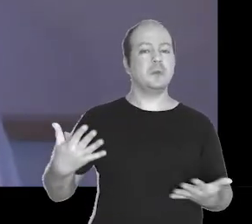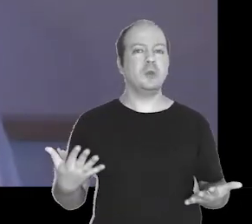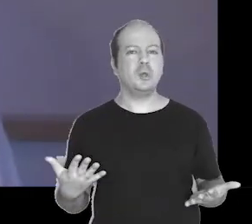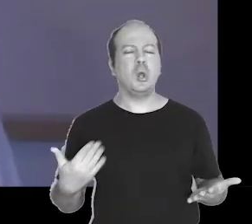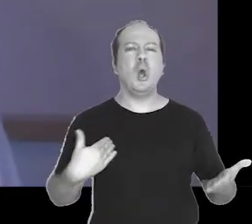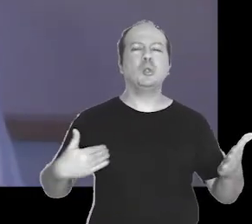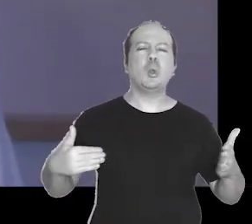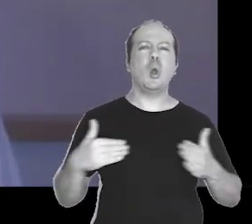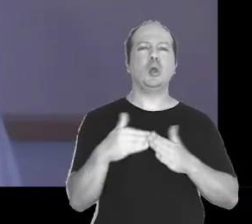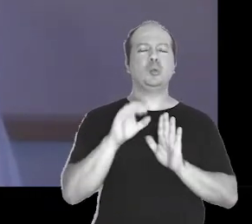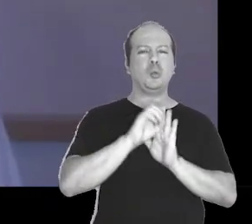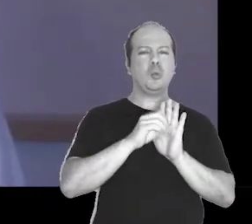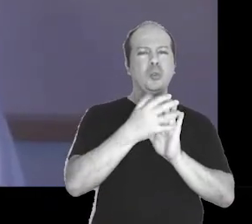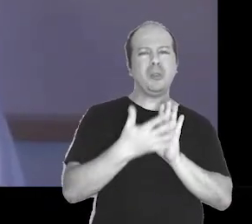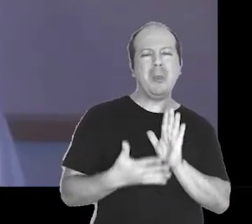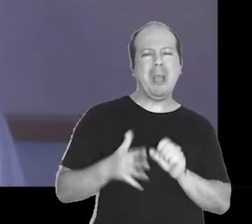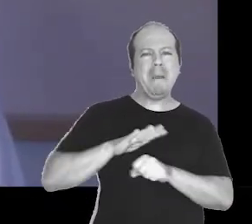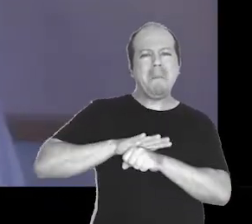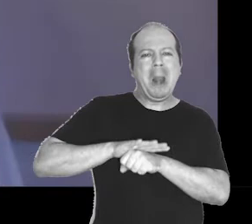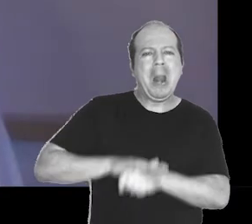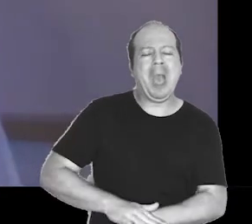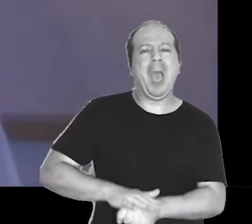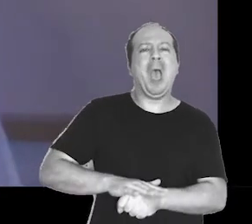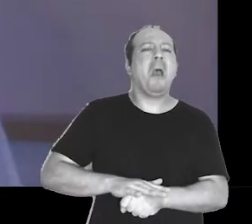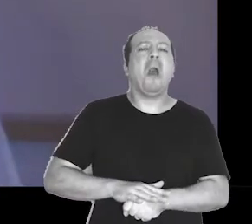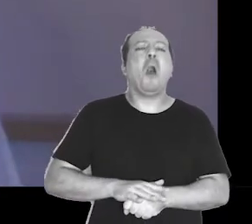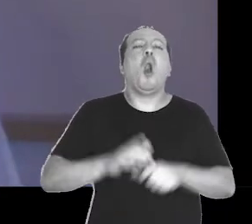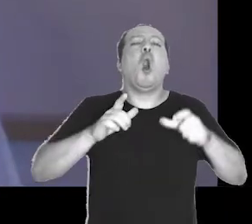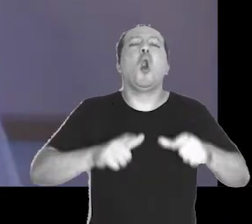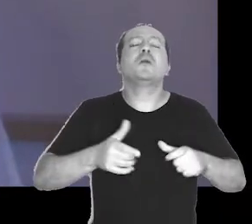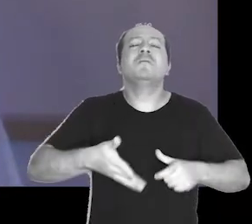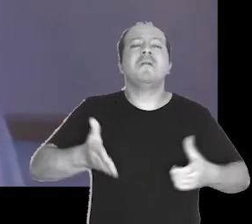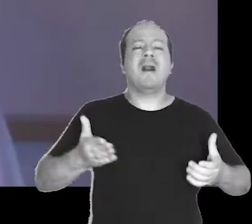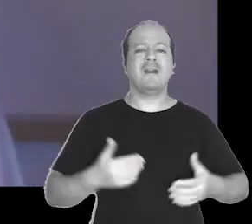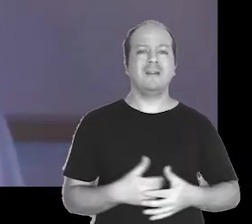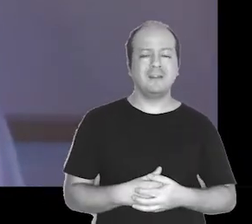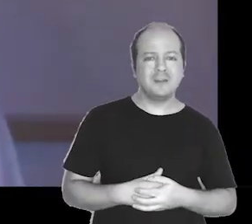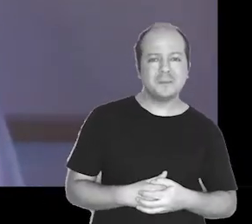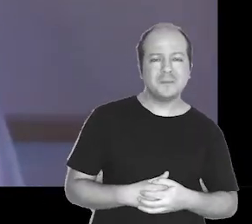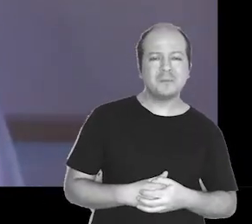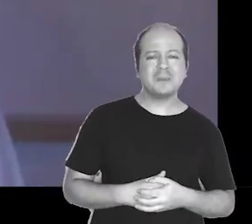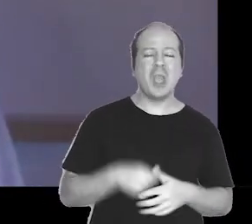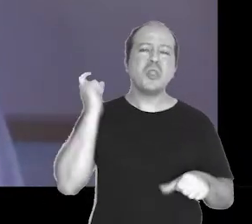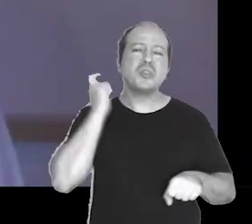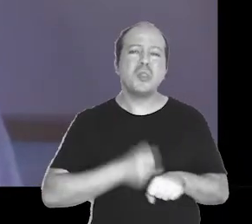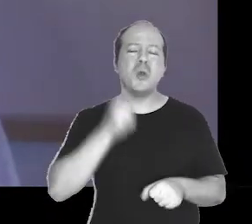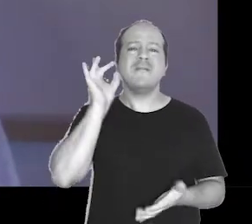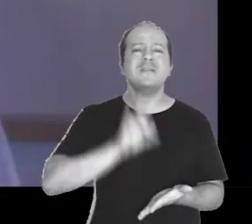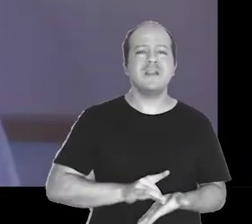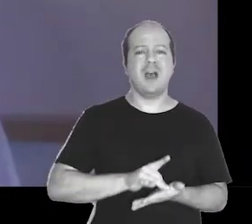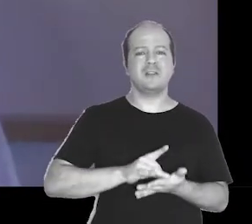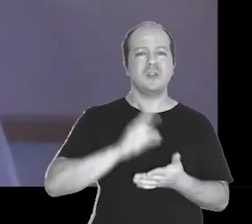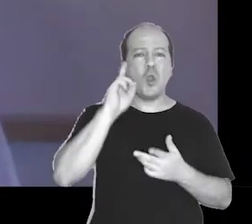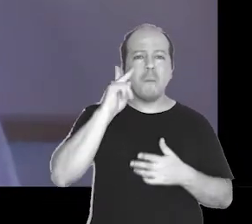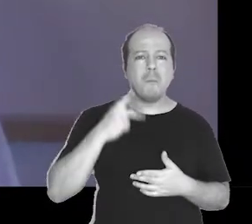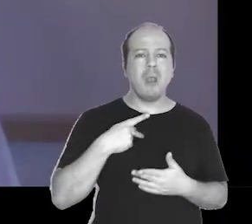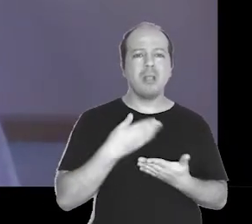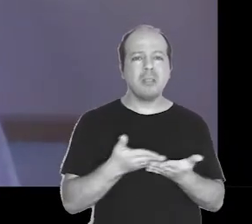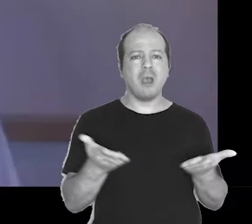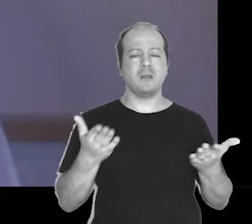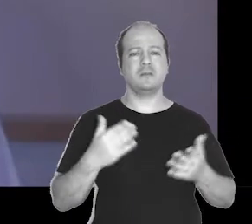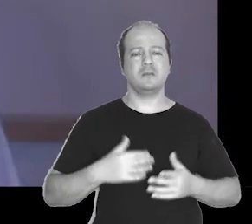Todo conteúdo reprimido tem que ir para algum lugar, meu caro. Essa é uma das mais duras verdades da humanidade.